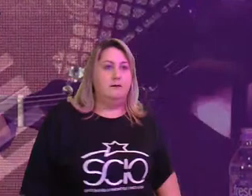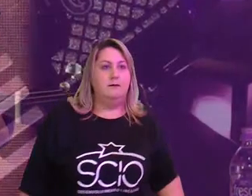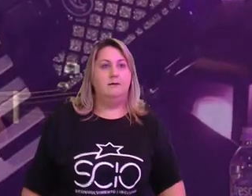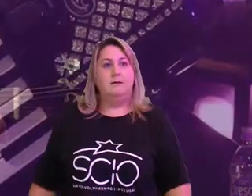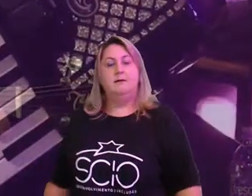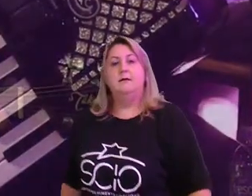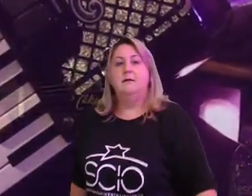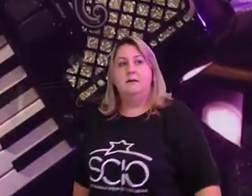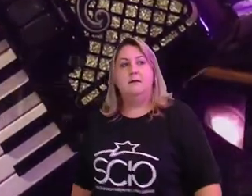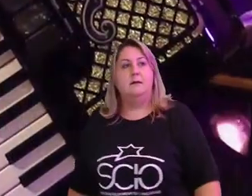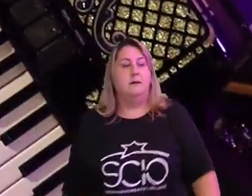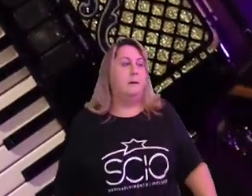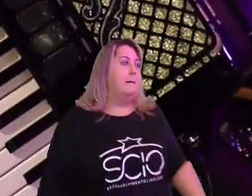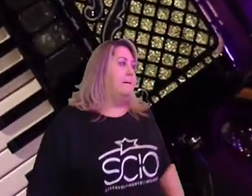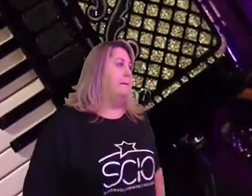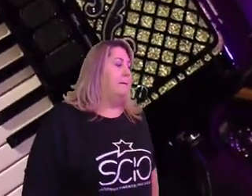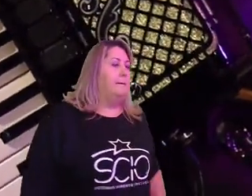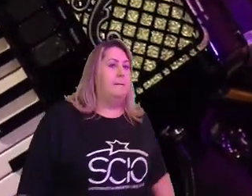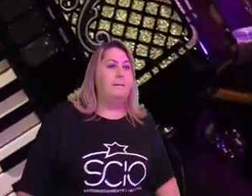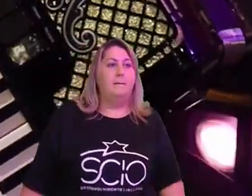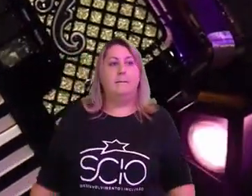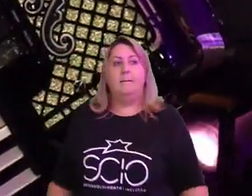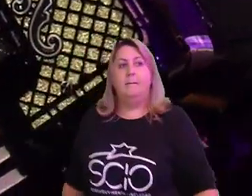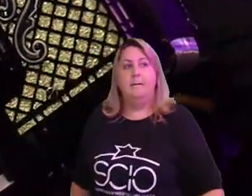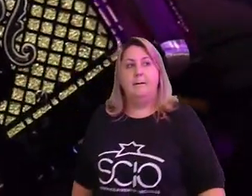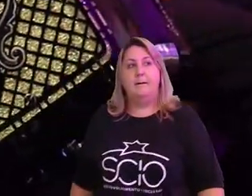Cadê a galera mais apaixonada da Citrosuco aí?